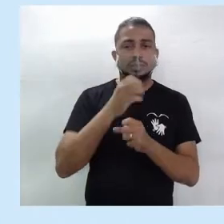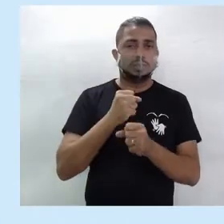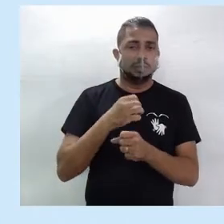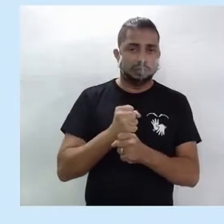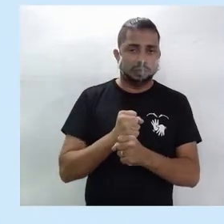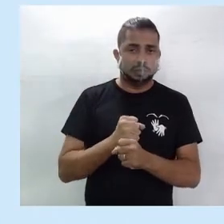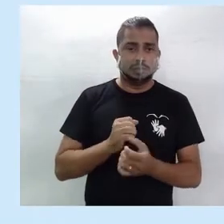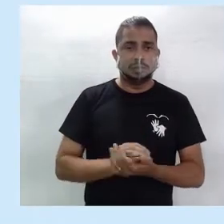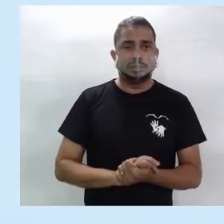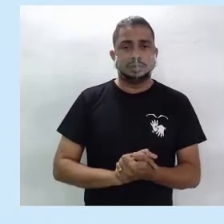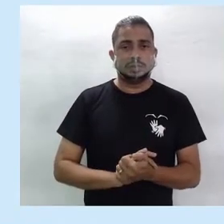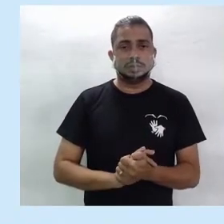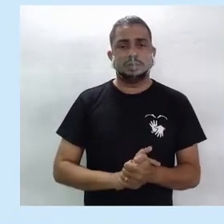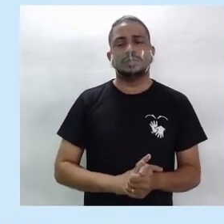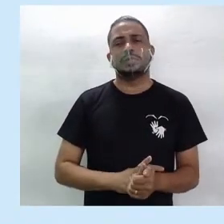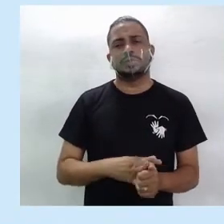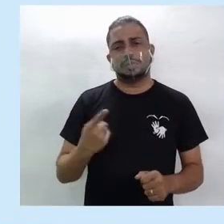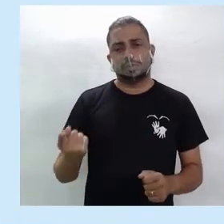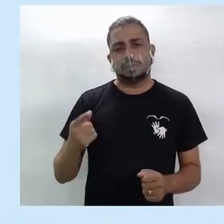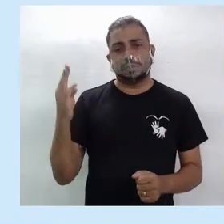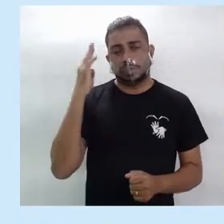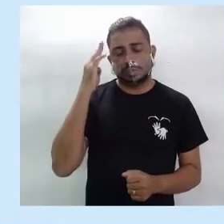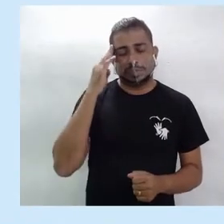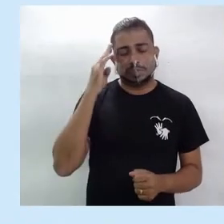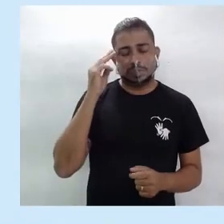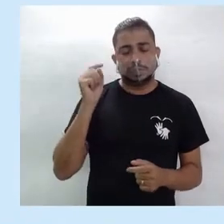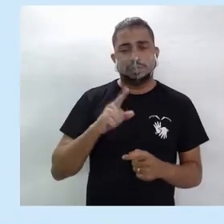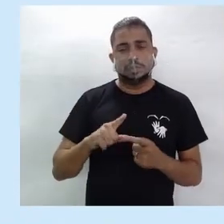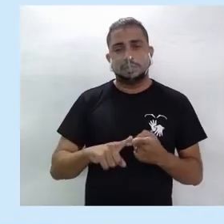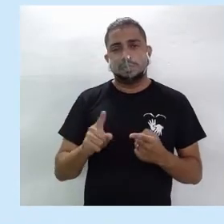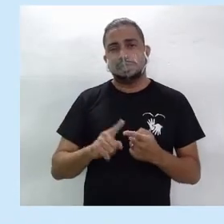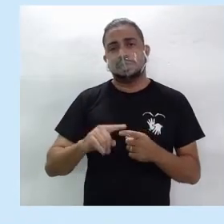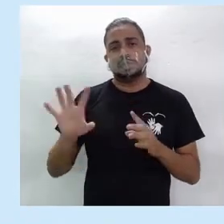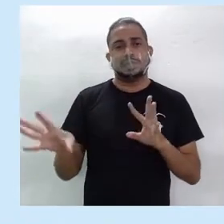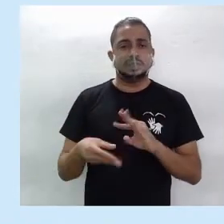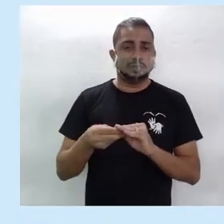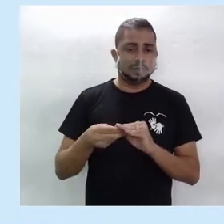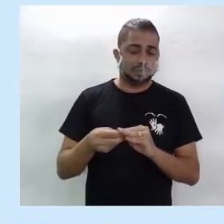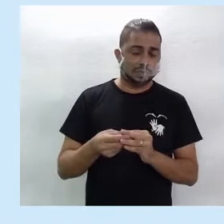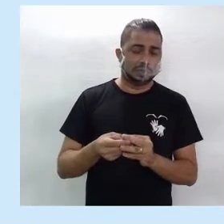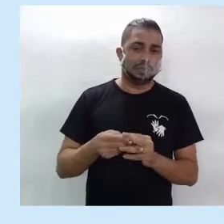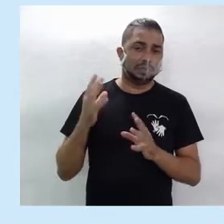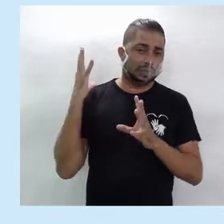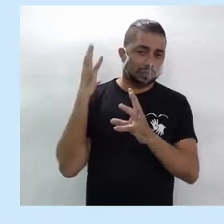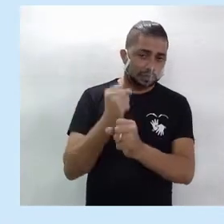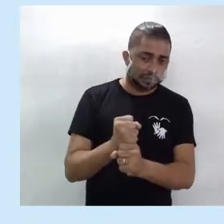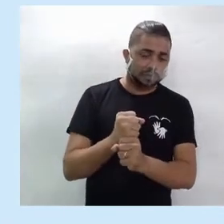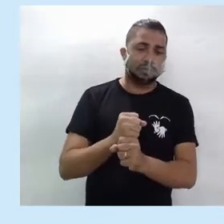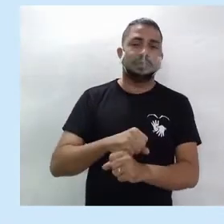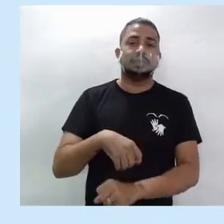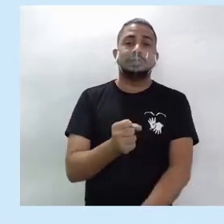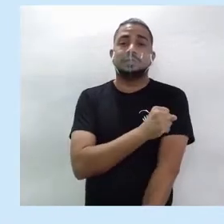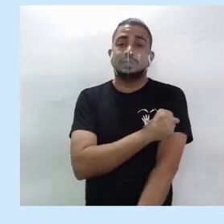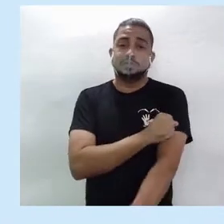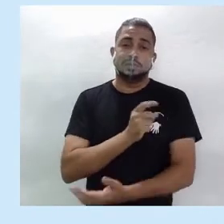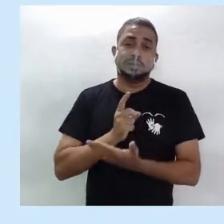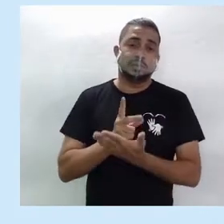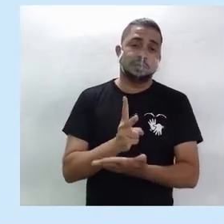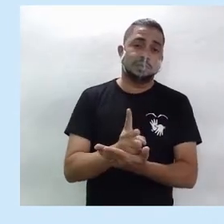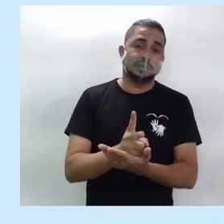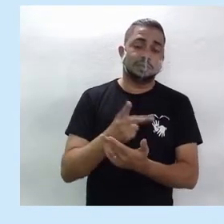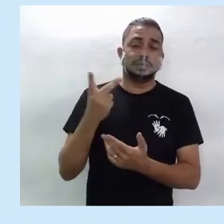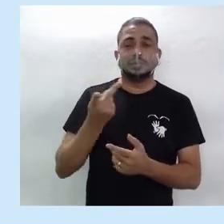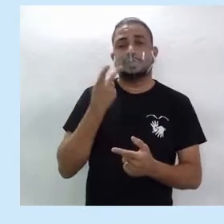tá? É mais uma questão de memorização, mais uma questão de revisão para vocês também. Ok, oitavo ano, vamos continuar nossa aula. A gente vai